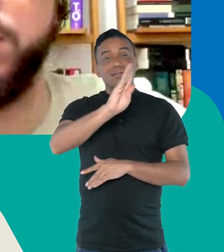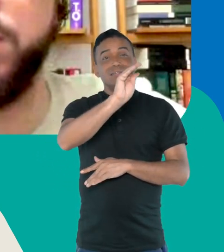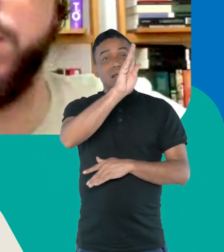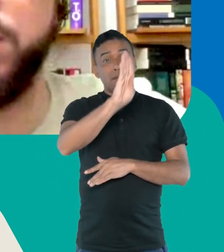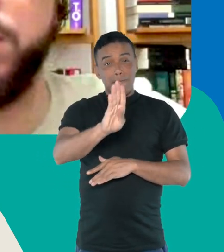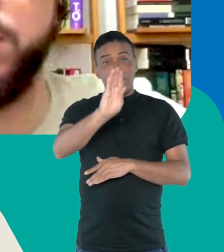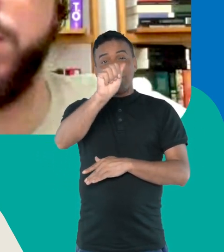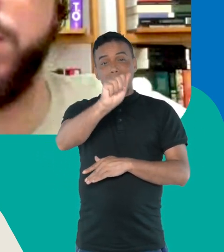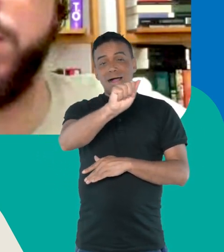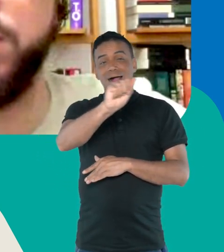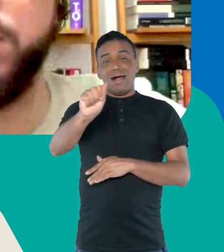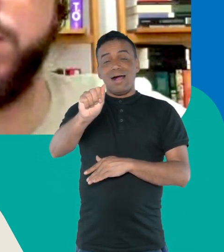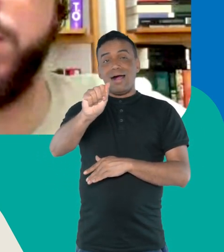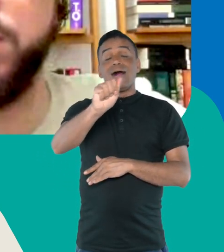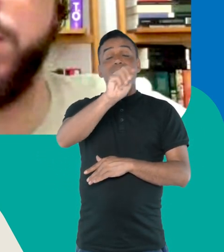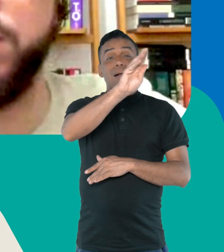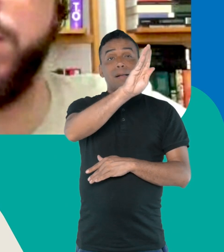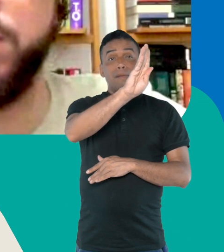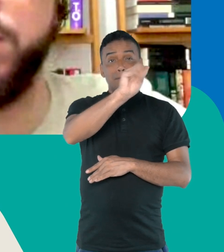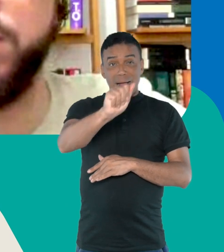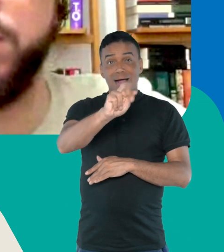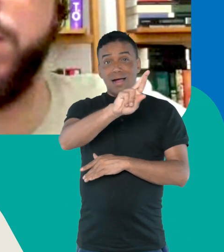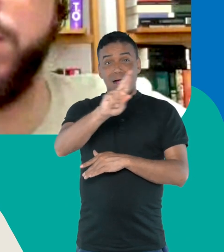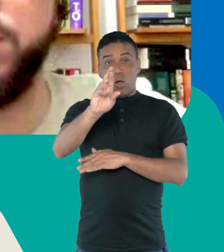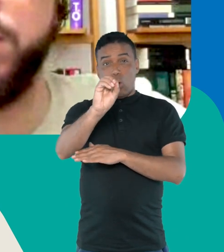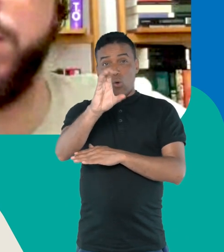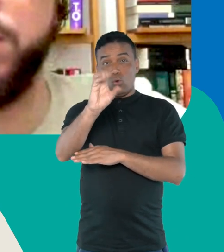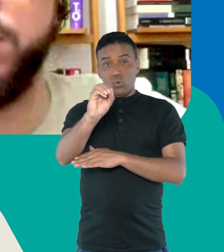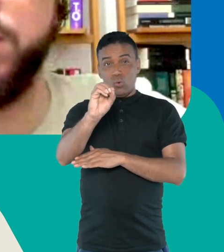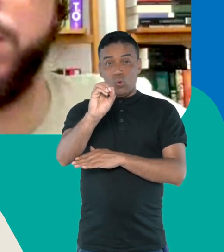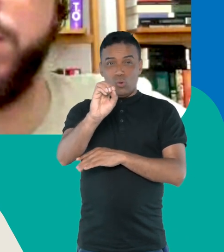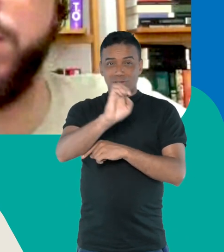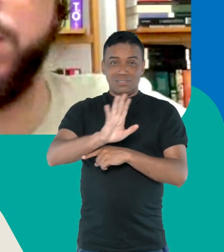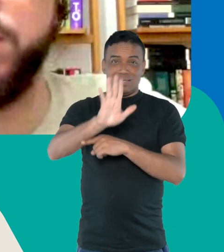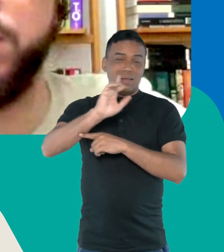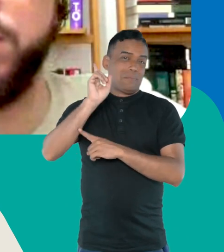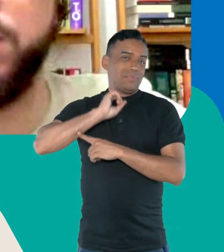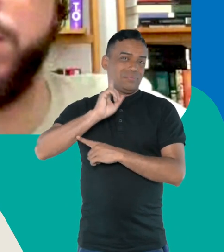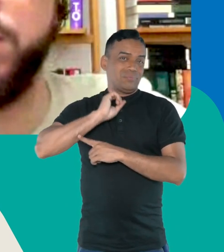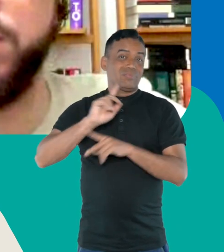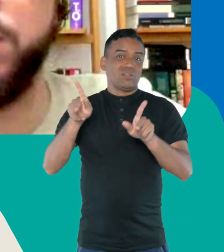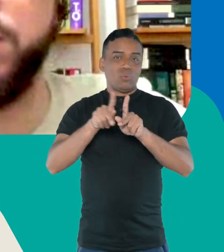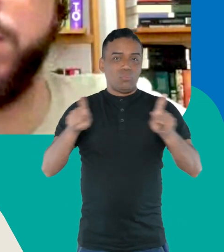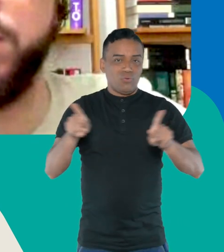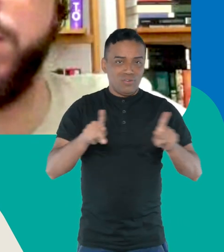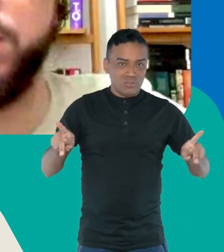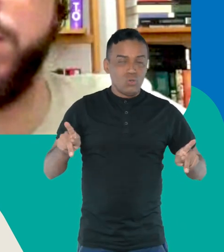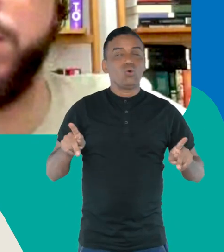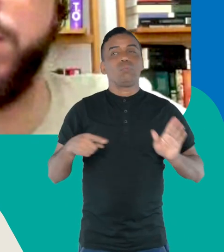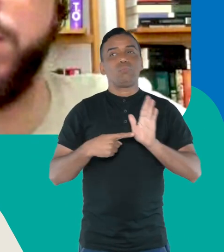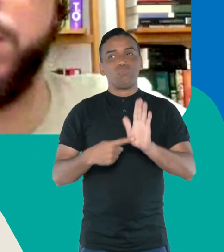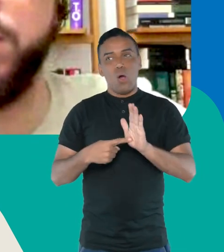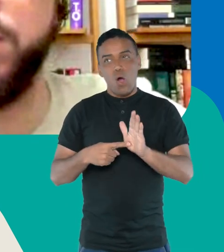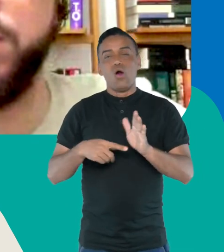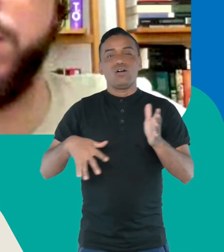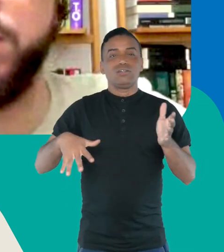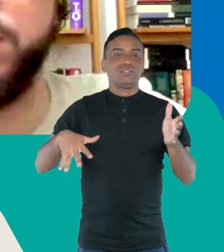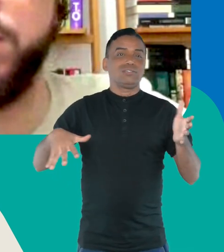mineiro. E o nosso barroco, que o professor, né, abordando esse movimento,